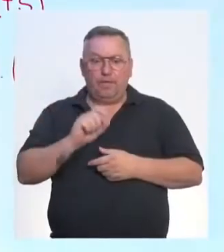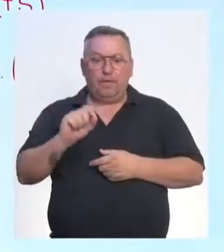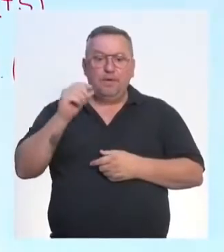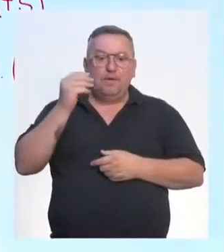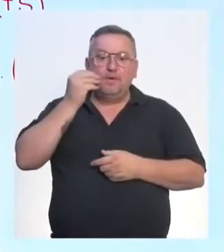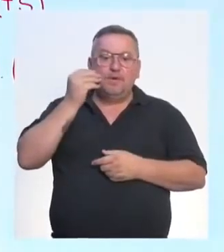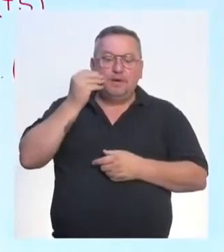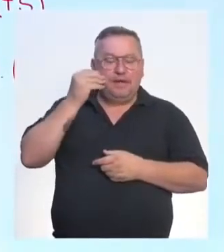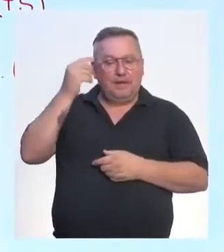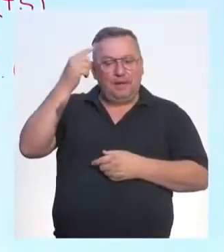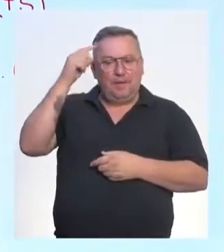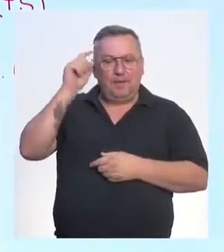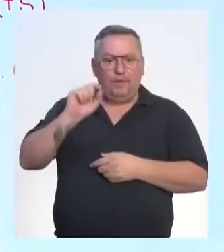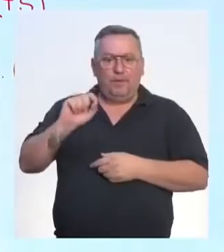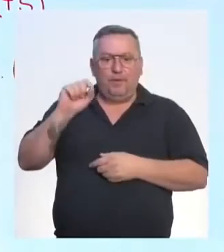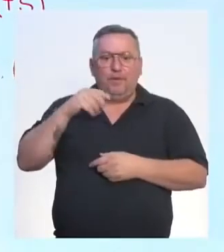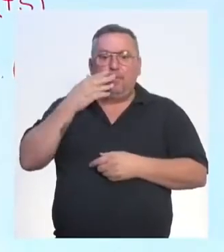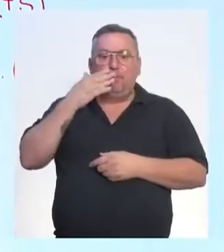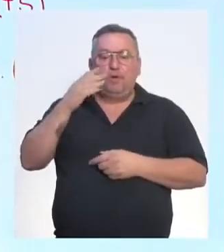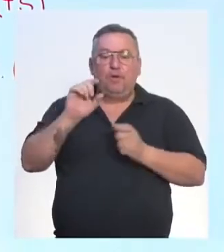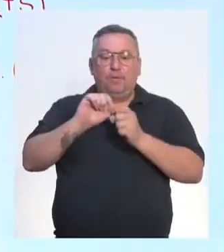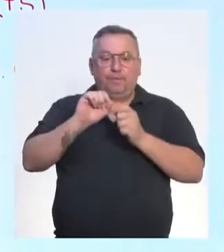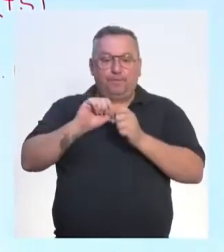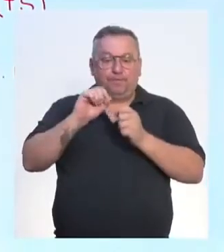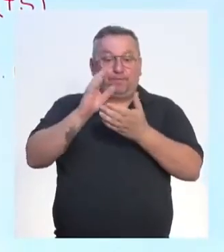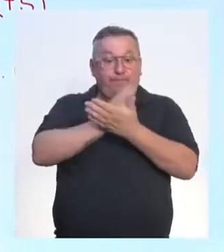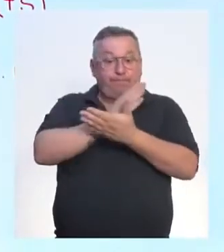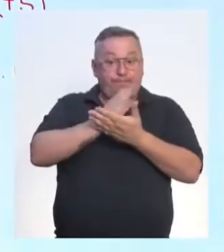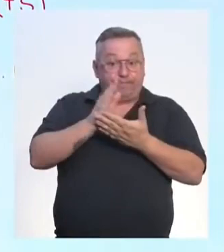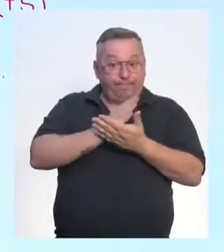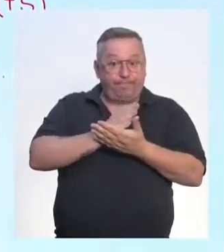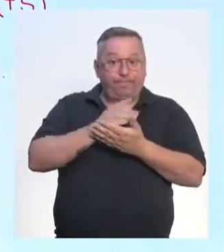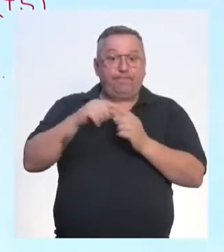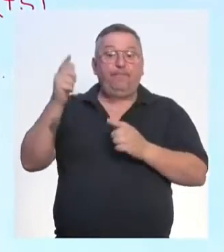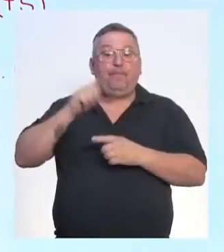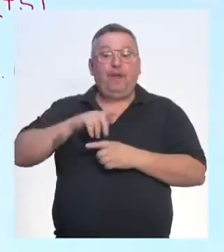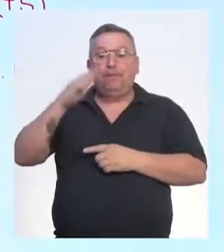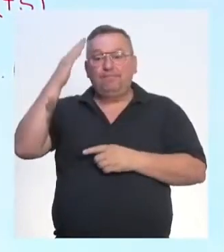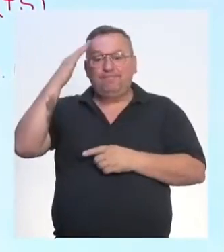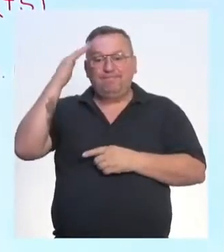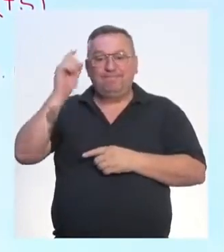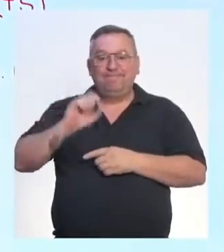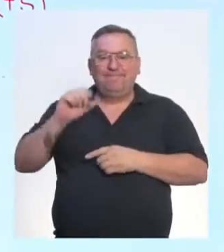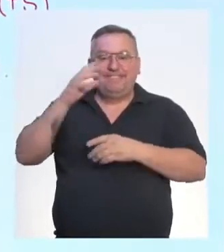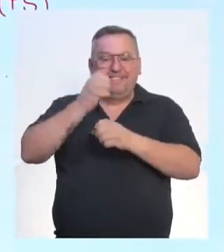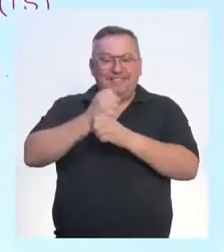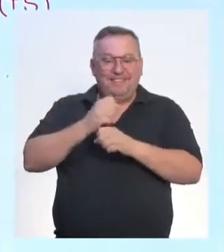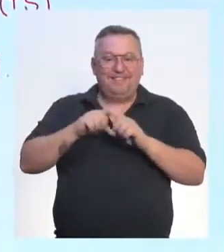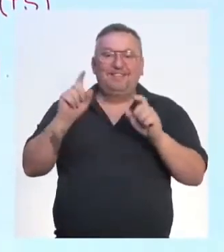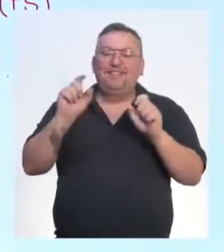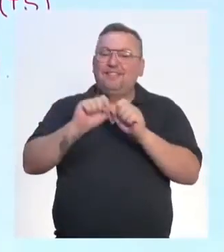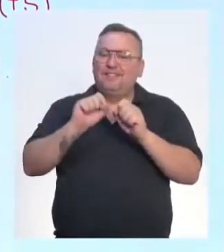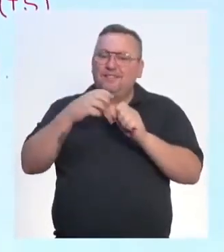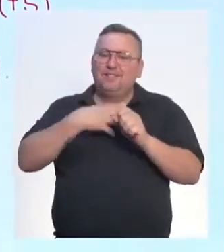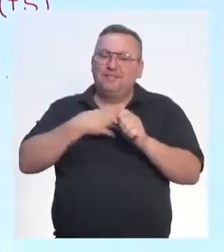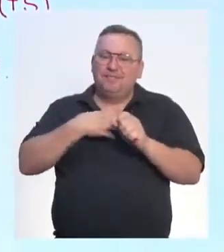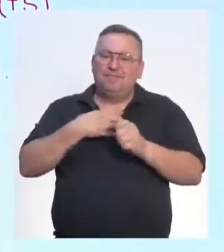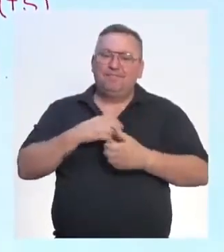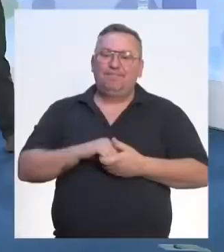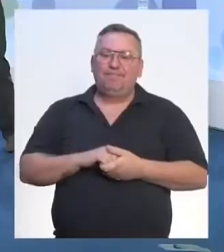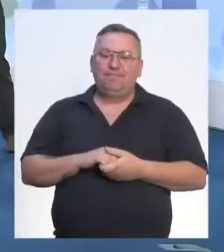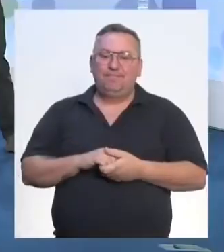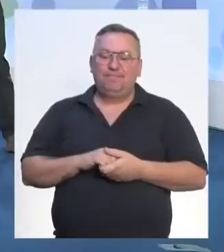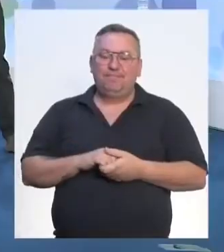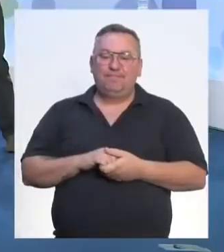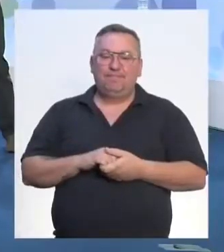tentar então, a ideia aqui, eu pedi para vocês fazerem separado, para entender, no caso, a conta, mas vocês poderiam ter feito de uma vez só a conta.